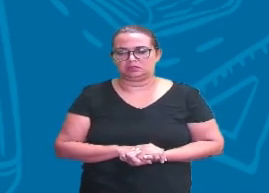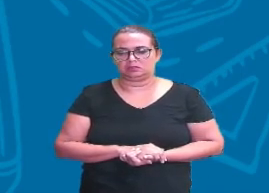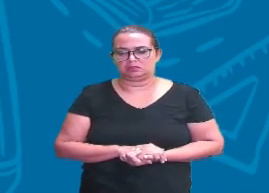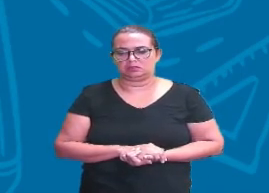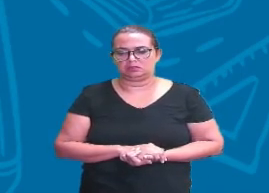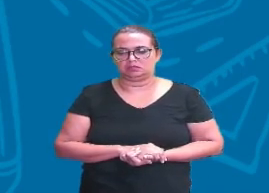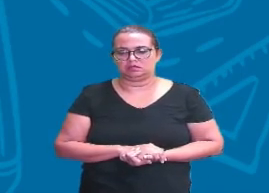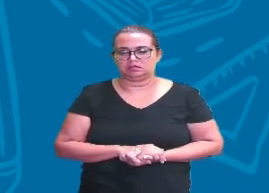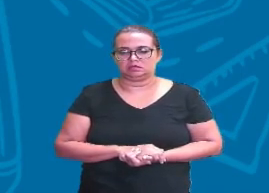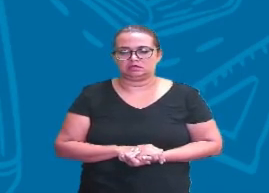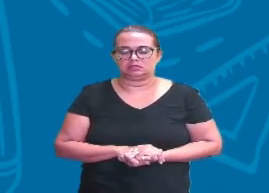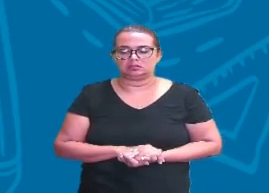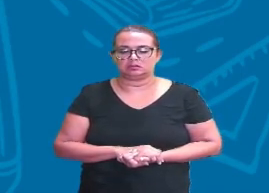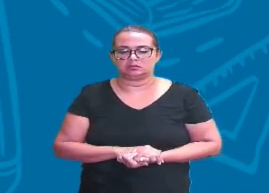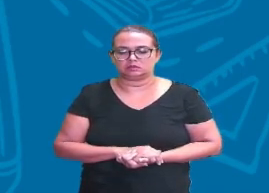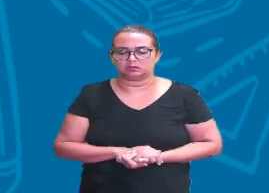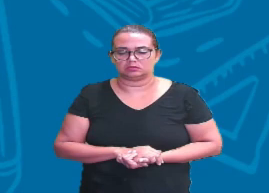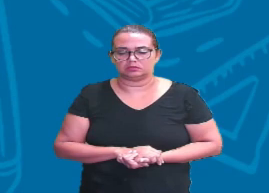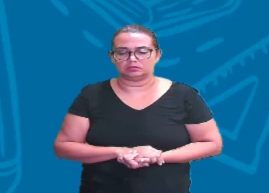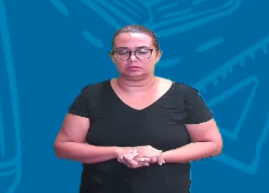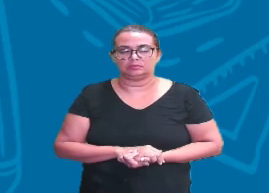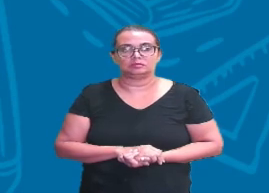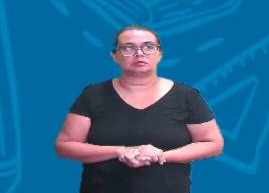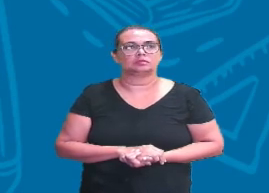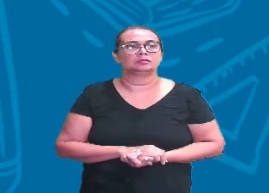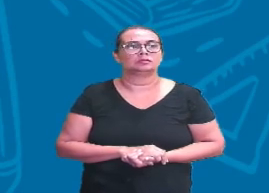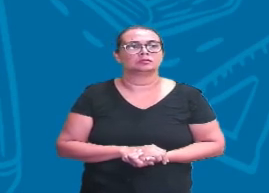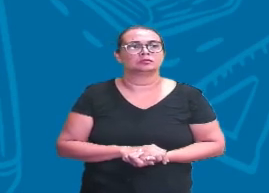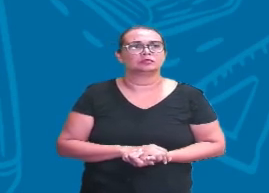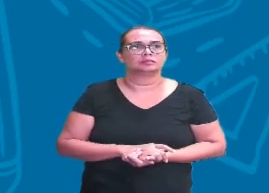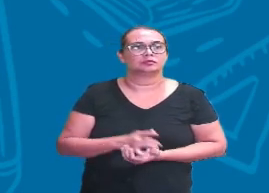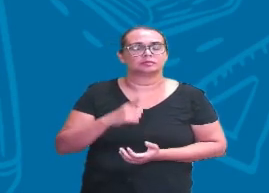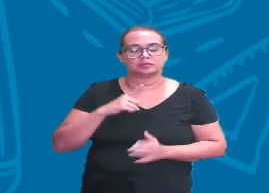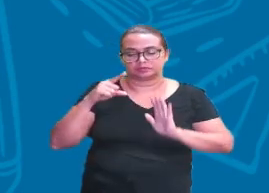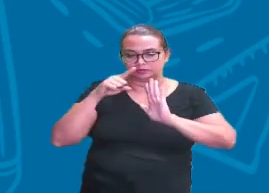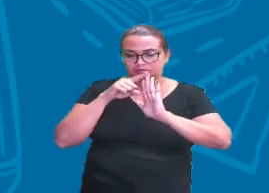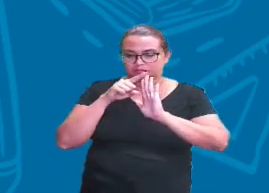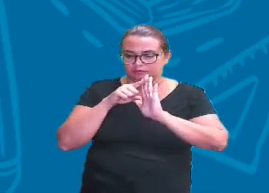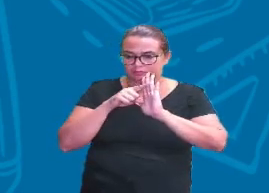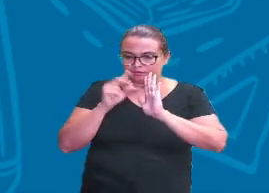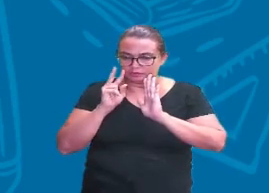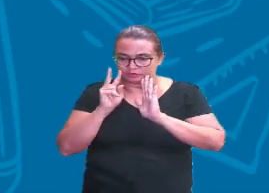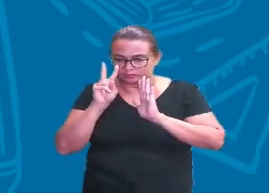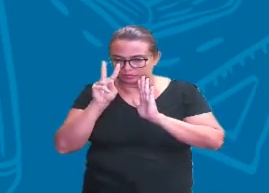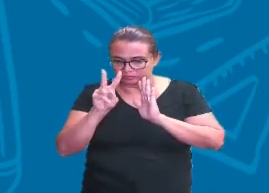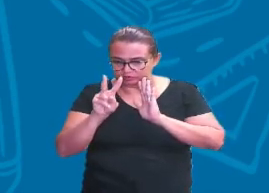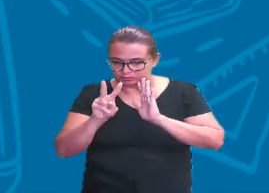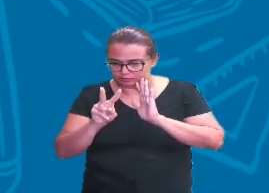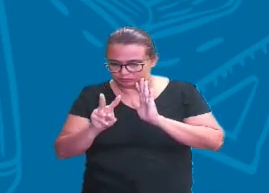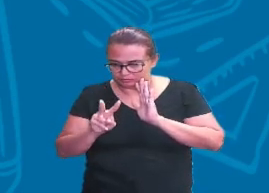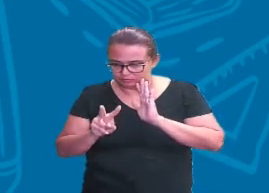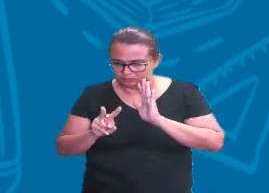Júpiter. Saturno, ele tem basicamente a mesma gravidade que a Terra, tá